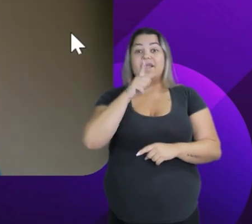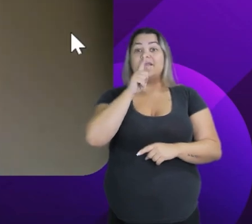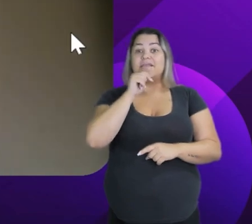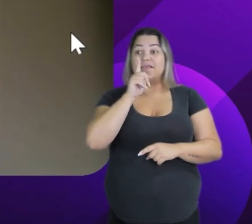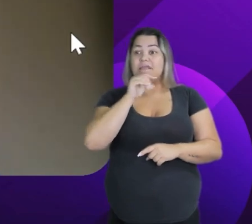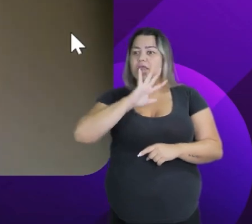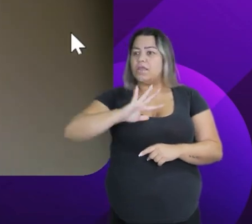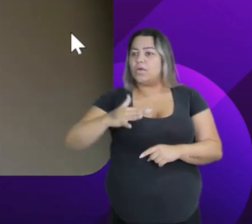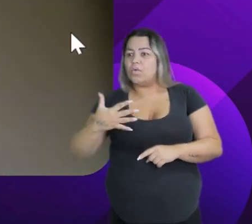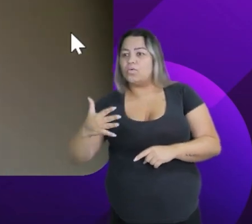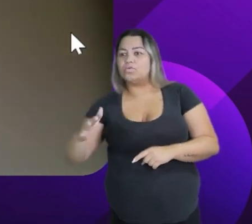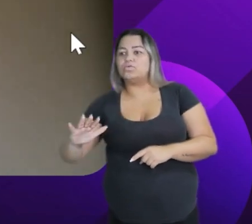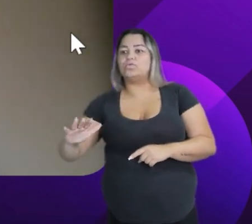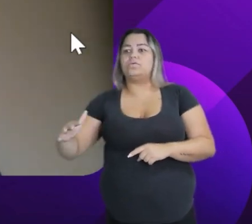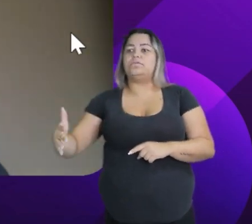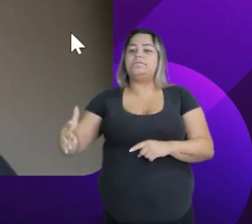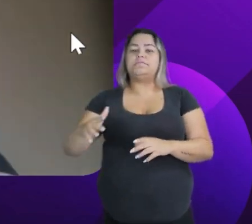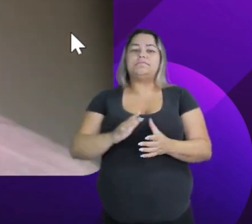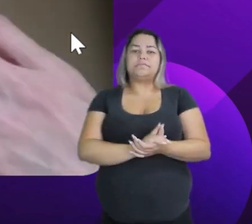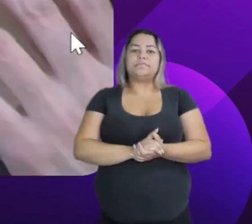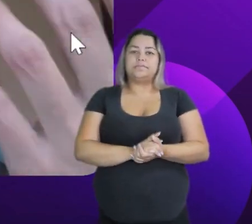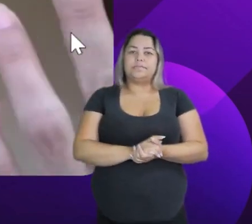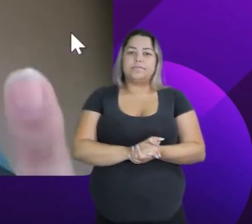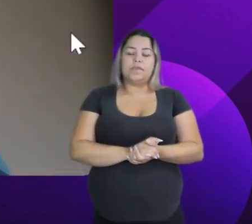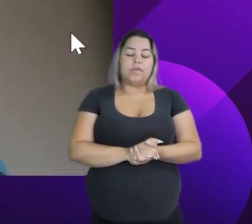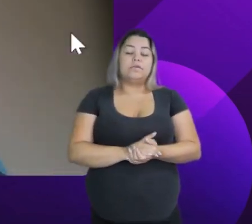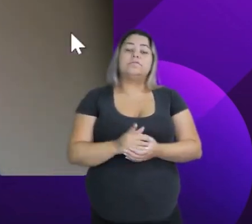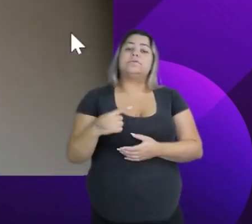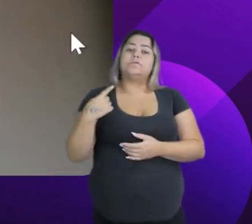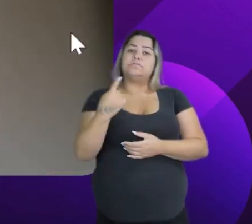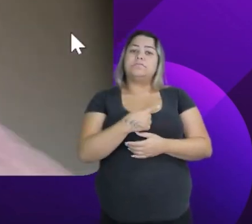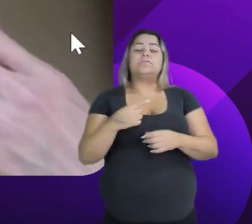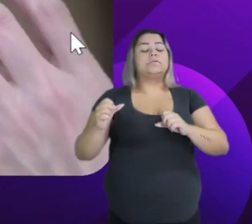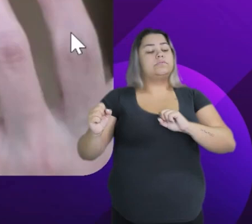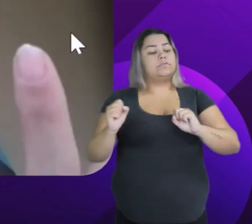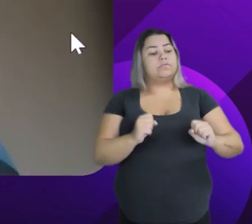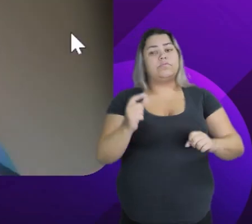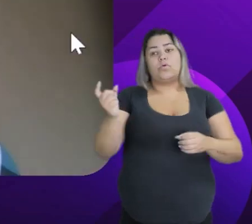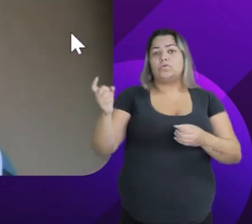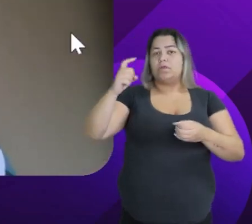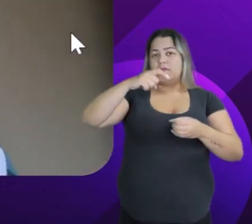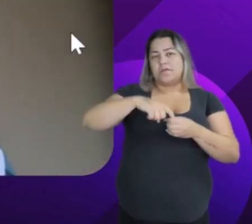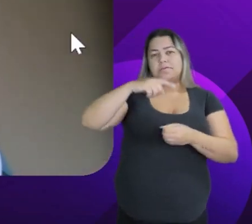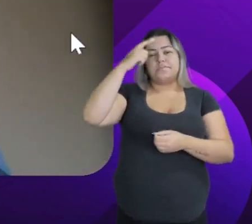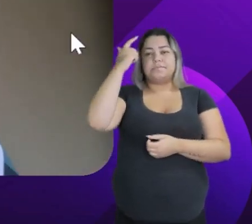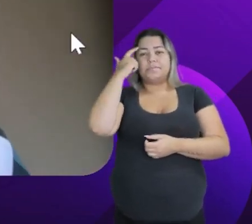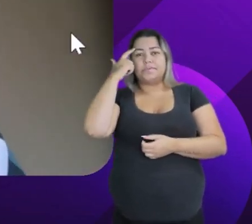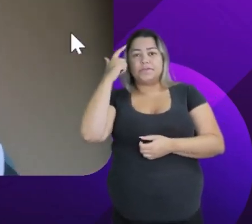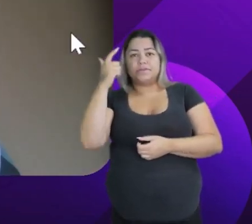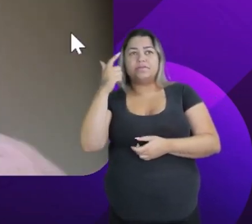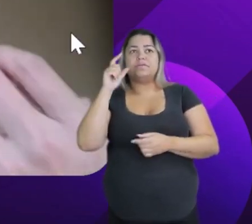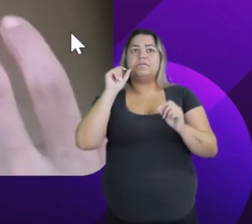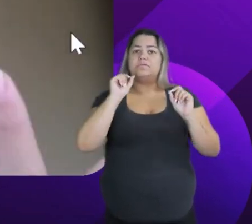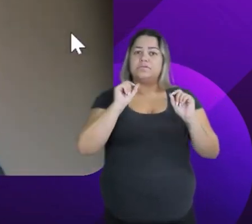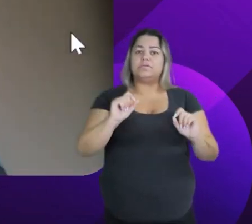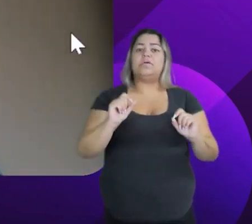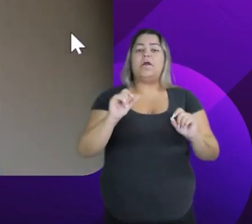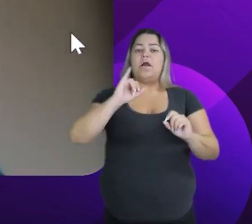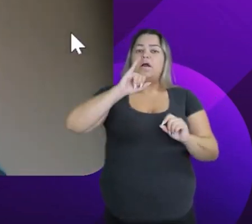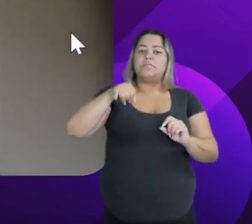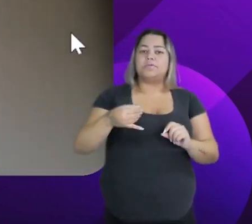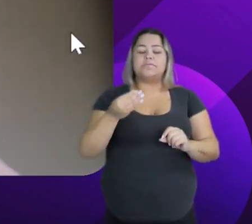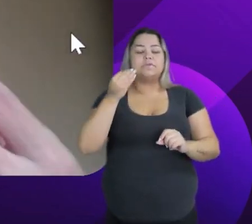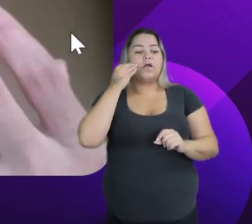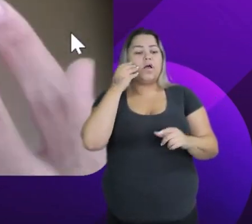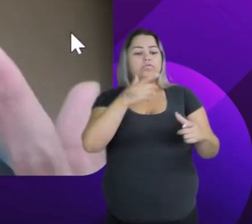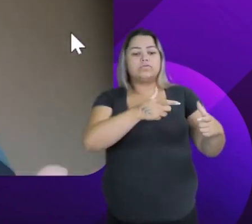com a cidade, né? Sendo que a gente poderia retomar essa conversa e pensar nos parques lineares, aproveitar as áreas que